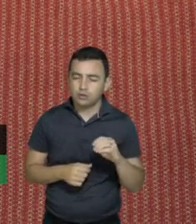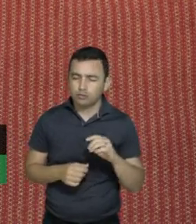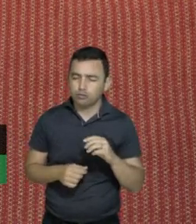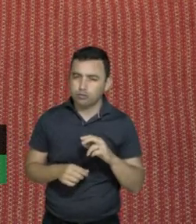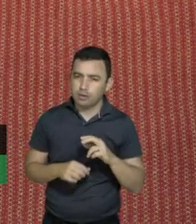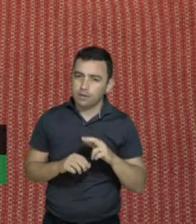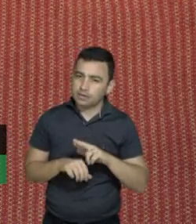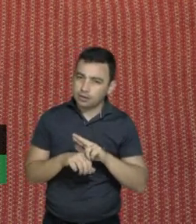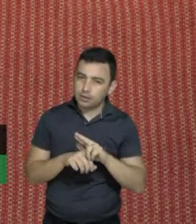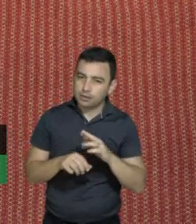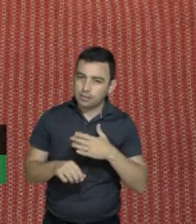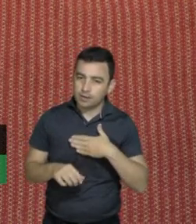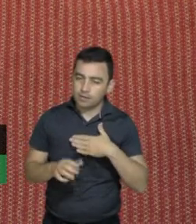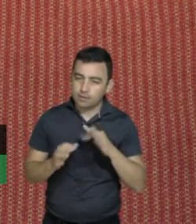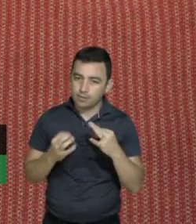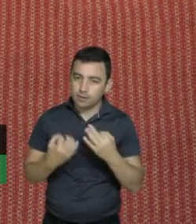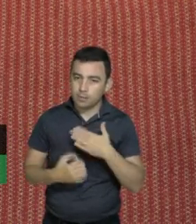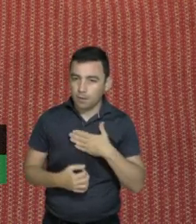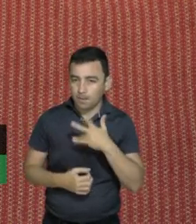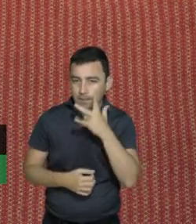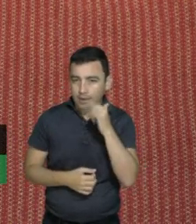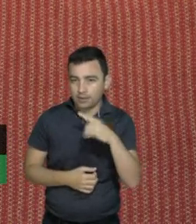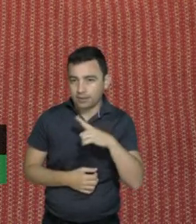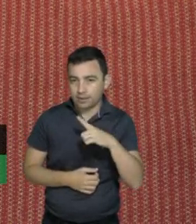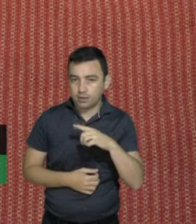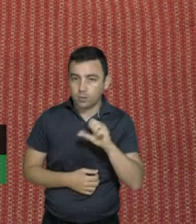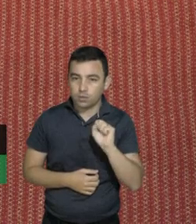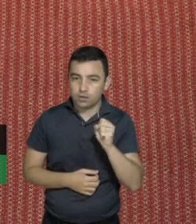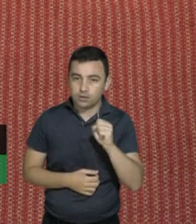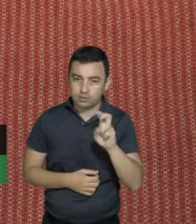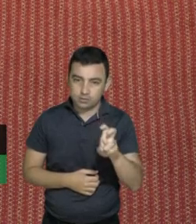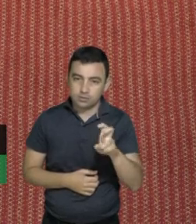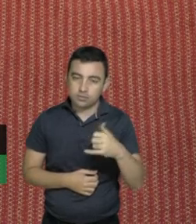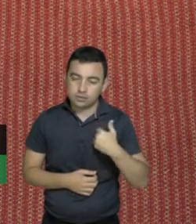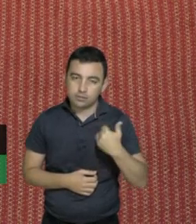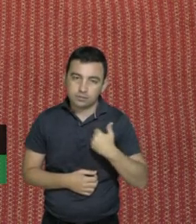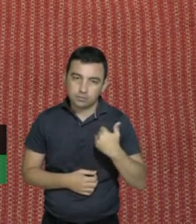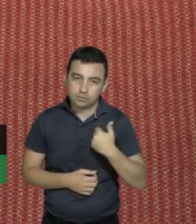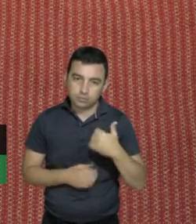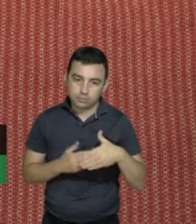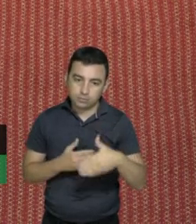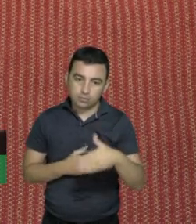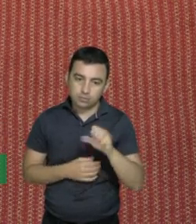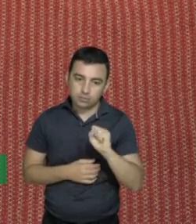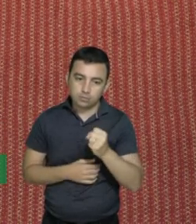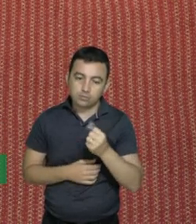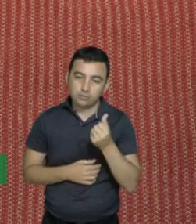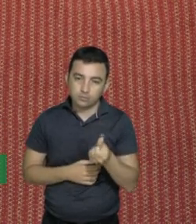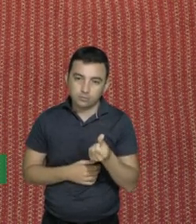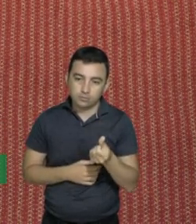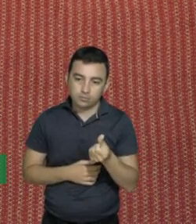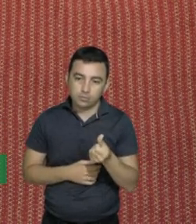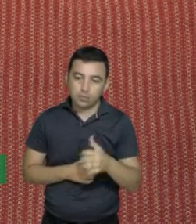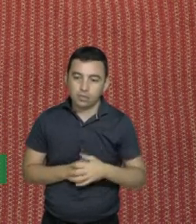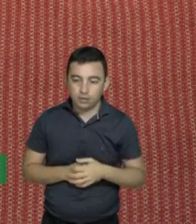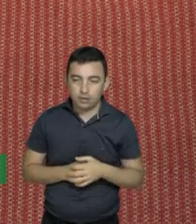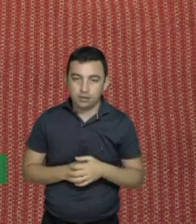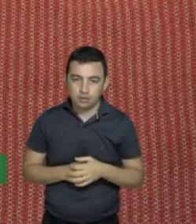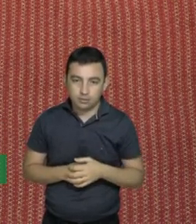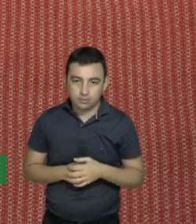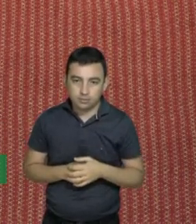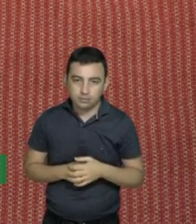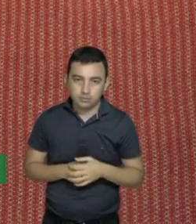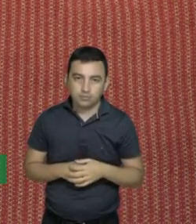obrigado meu pai tem 85 anos de primeiro faz 86 anos ontem eu fui lá homenagear também ele